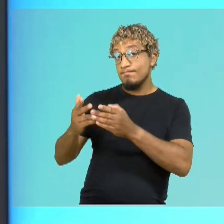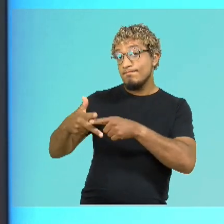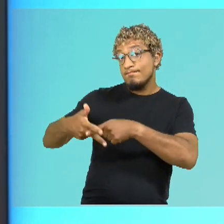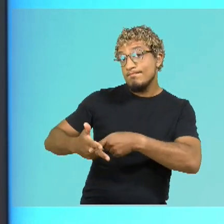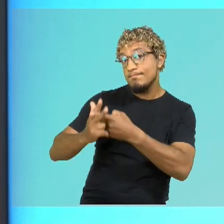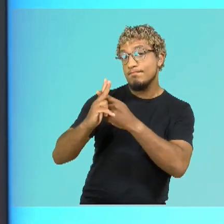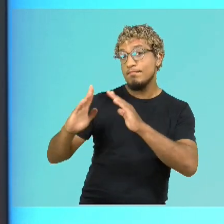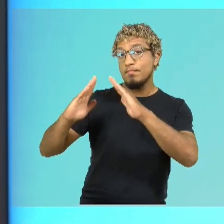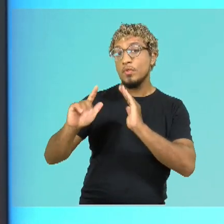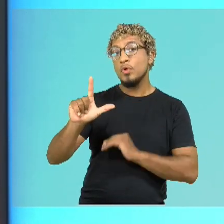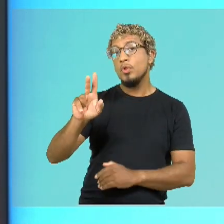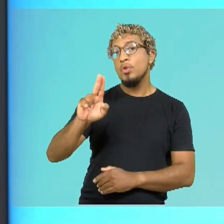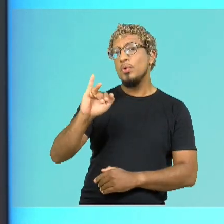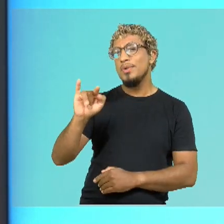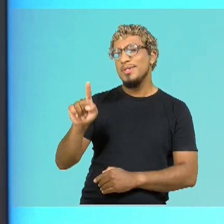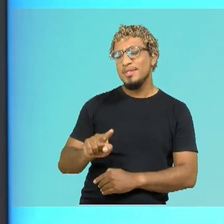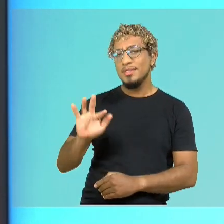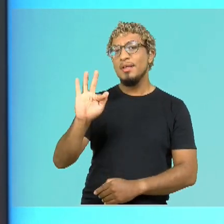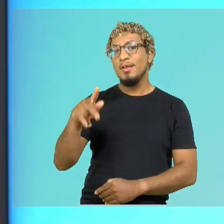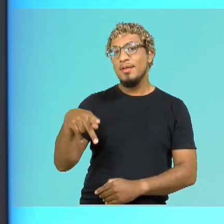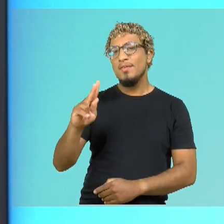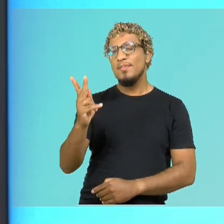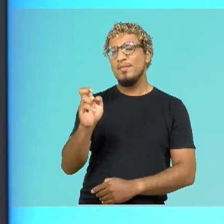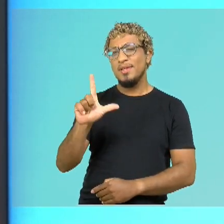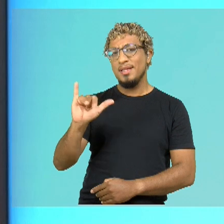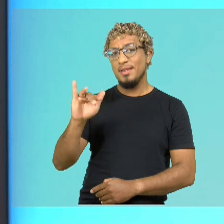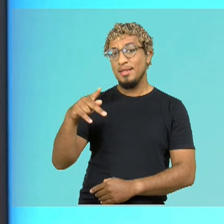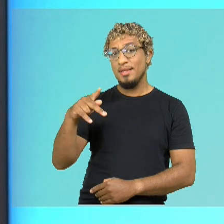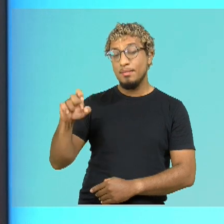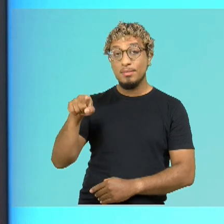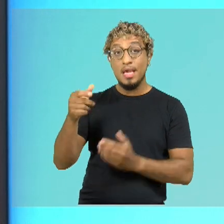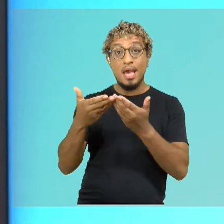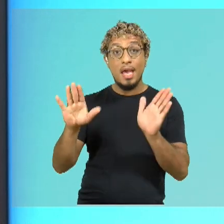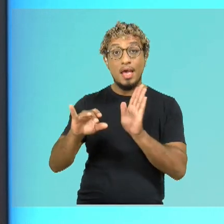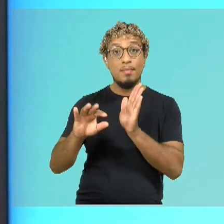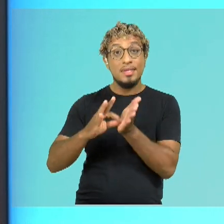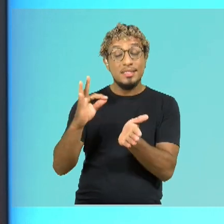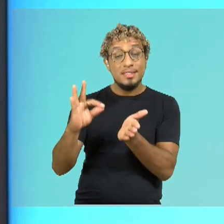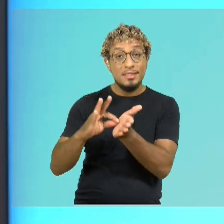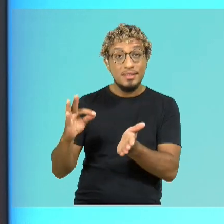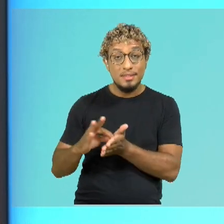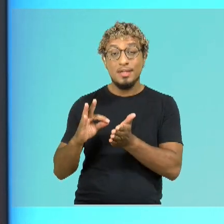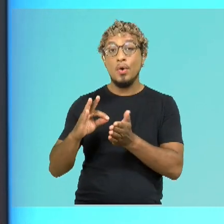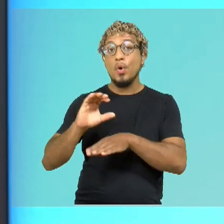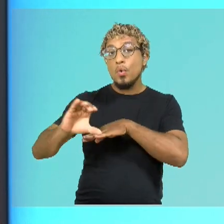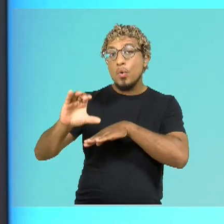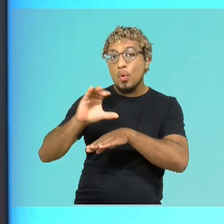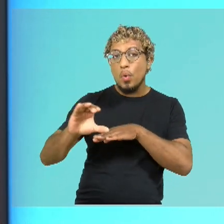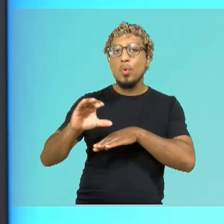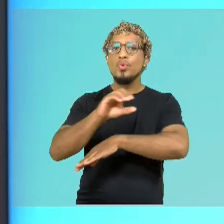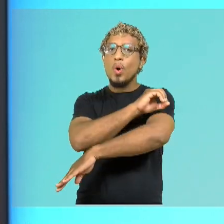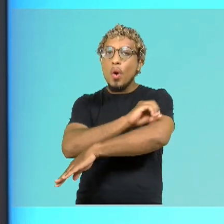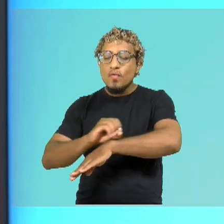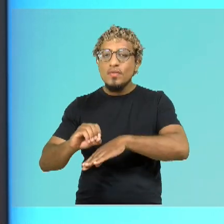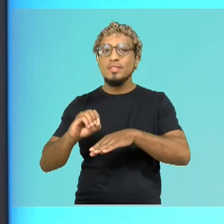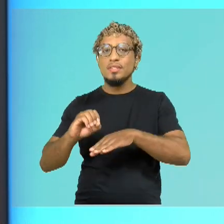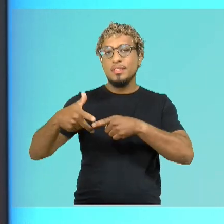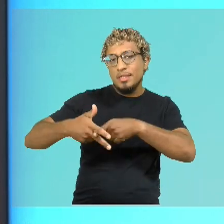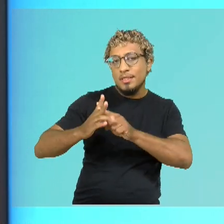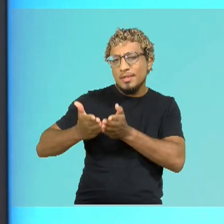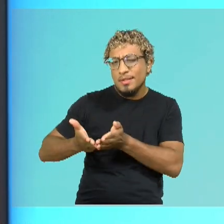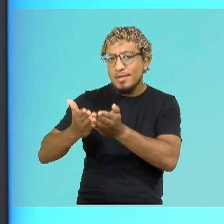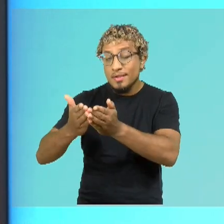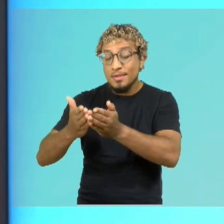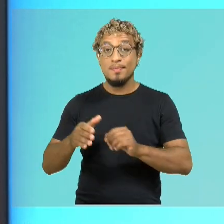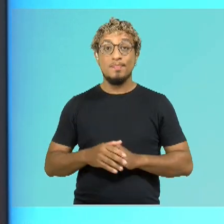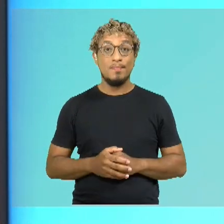Felipe Andrés abre inscrições para cursos gratuitos em artesanato naval e outras oficinas. A Rádio Universidade